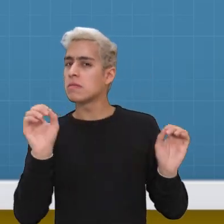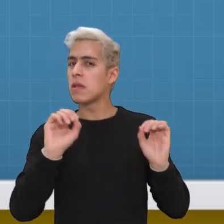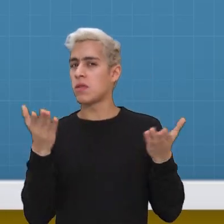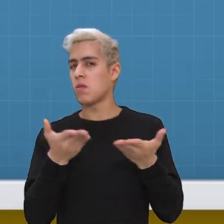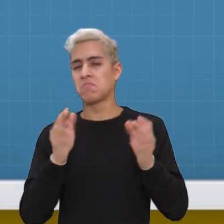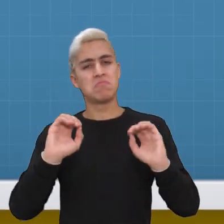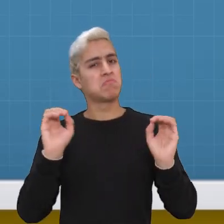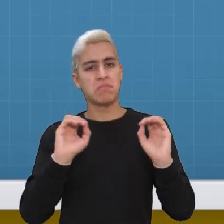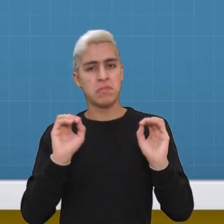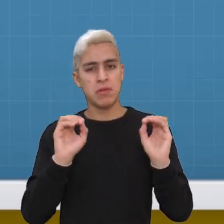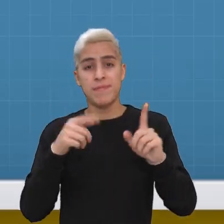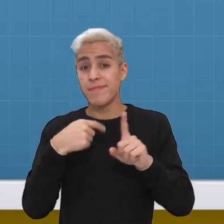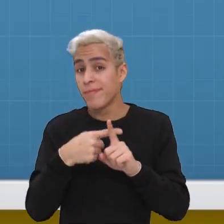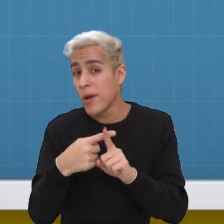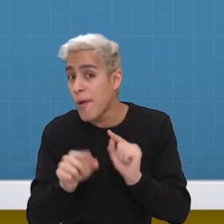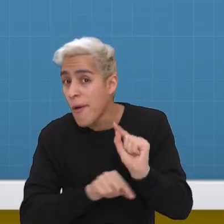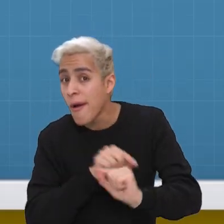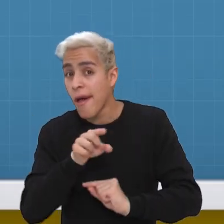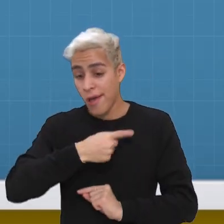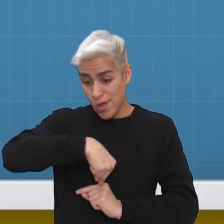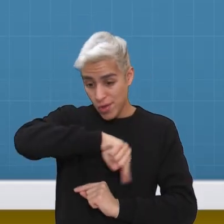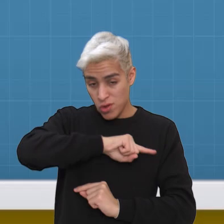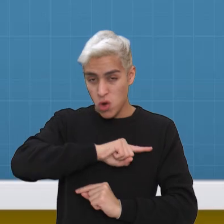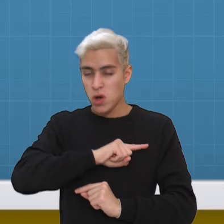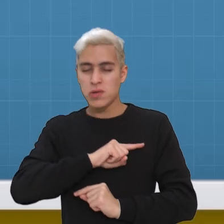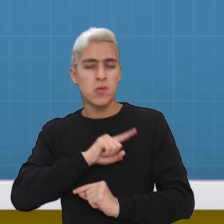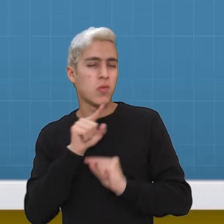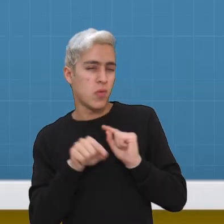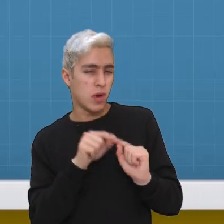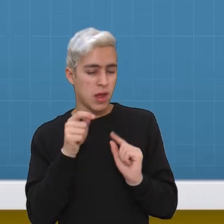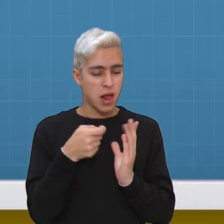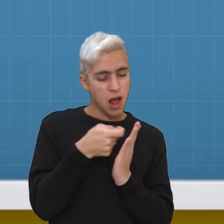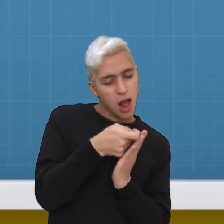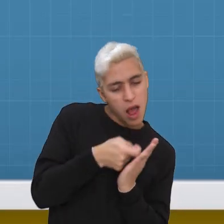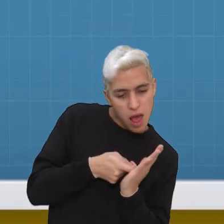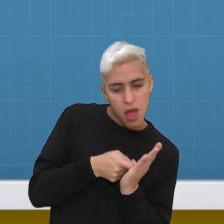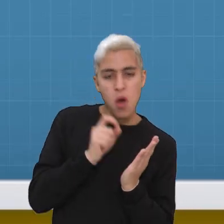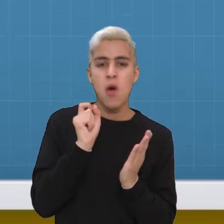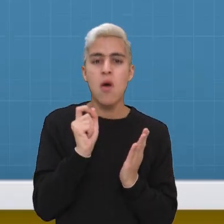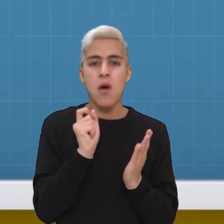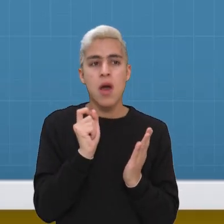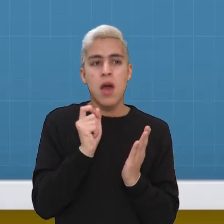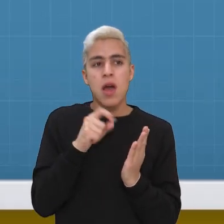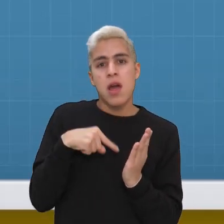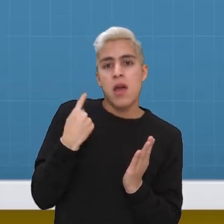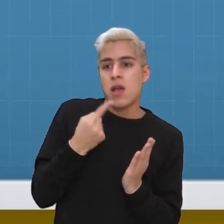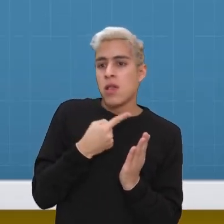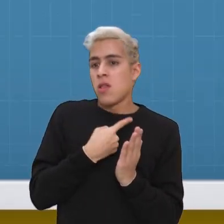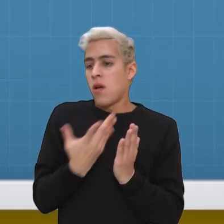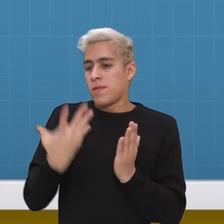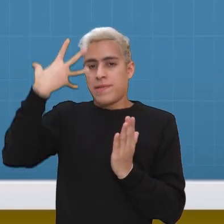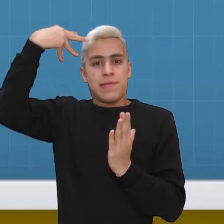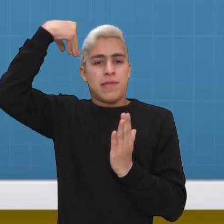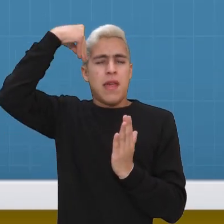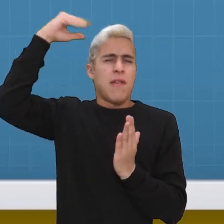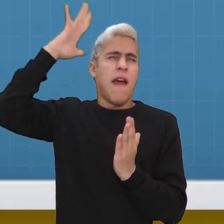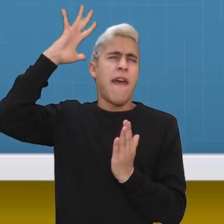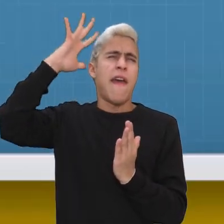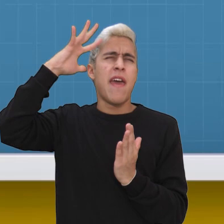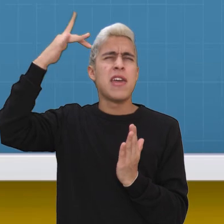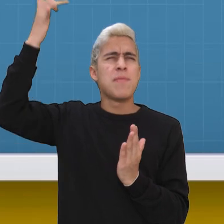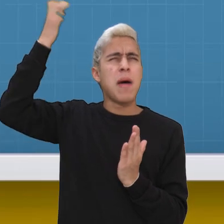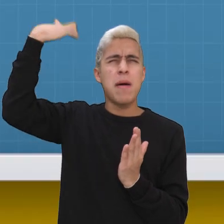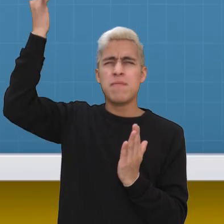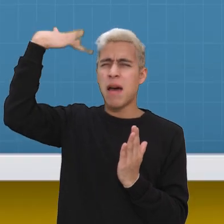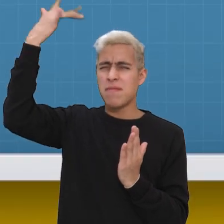hoje. Porque nós só escrevemos aquilo que está cheio dentro da gente, que